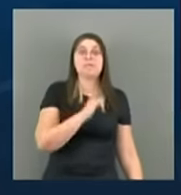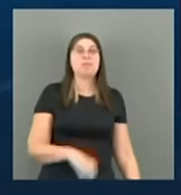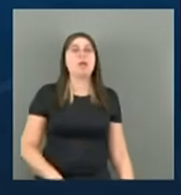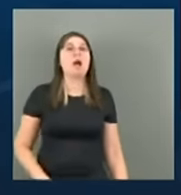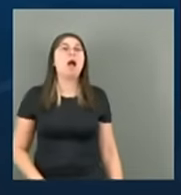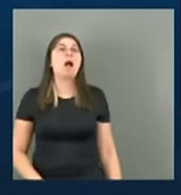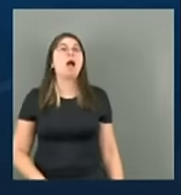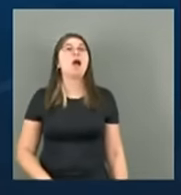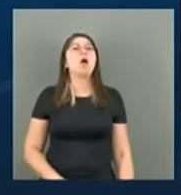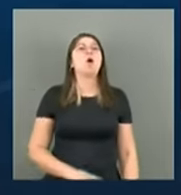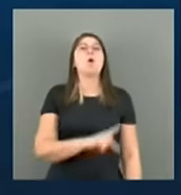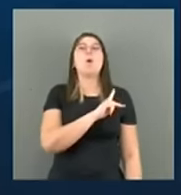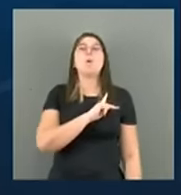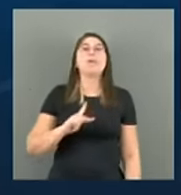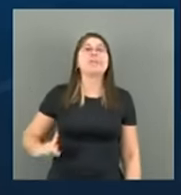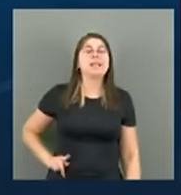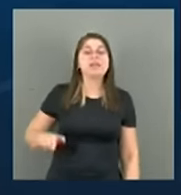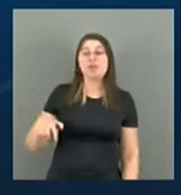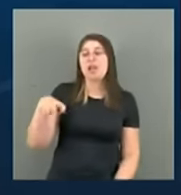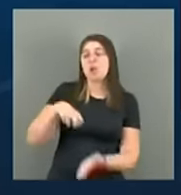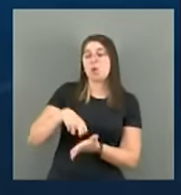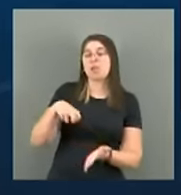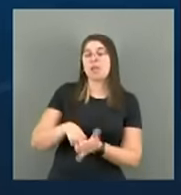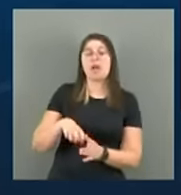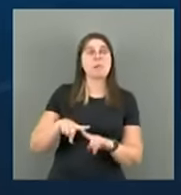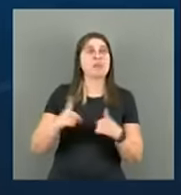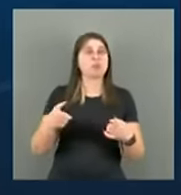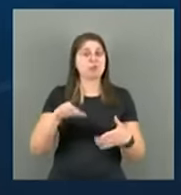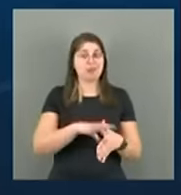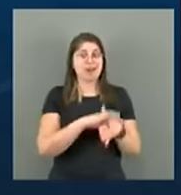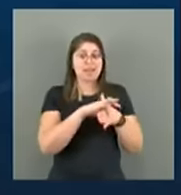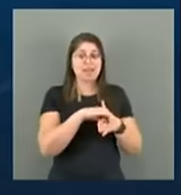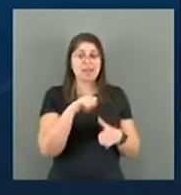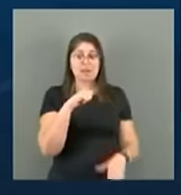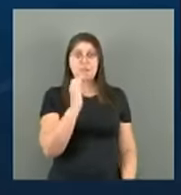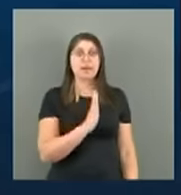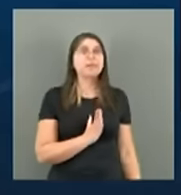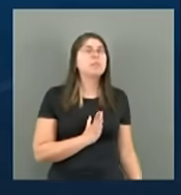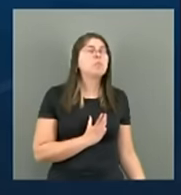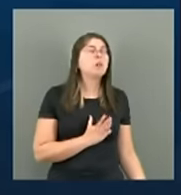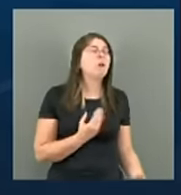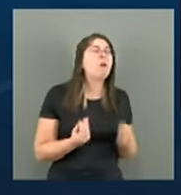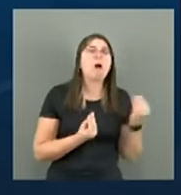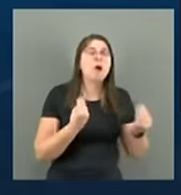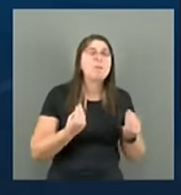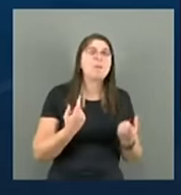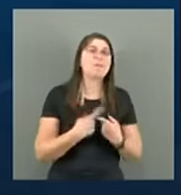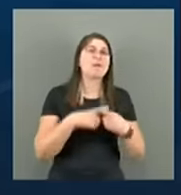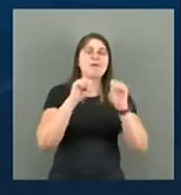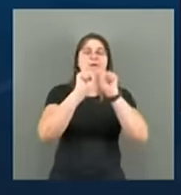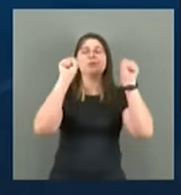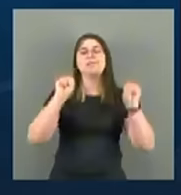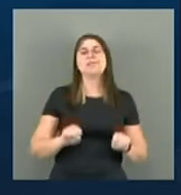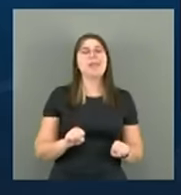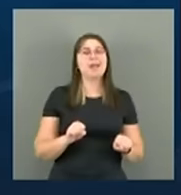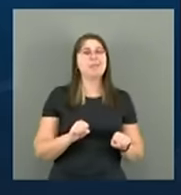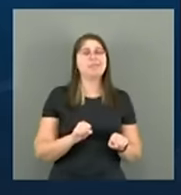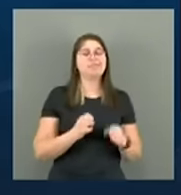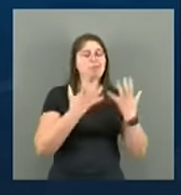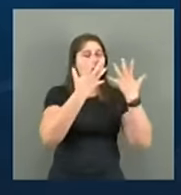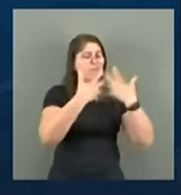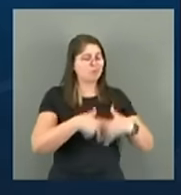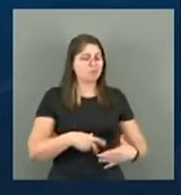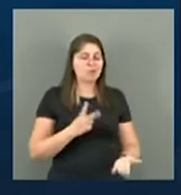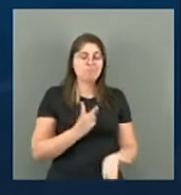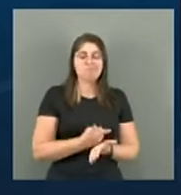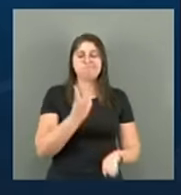foi condenado e está governando o Brasil? A gente é o mesmo parâmetro, cara. Você não vai parar um sistema que funciona 24 horas por dia. E muito